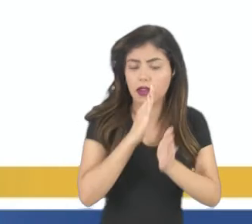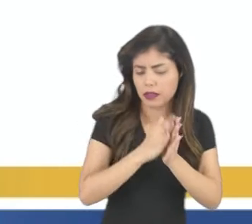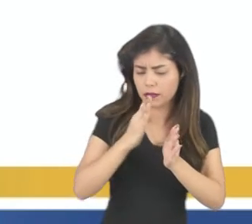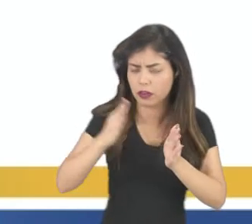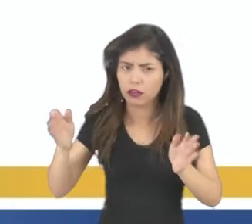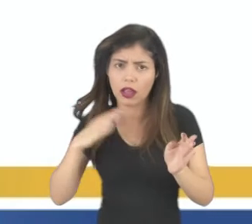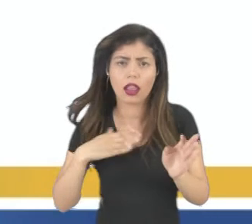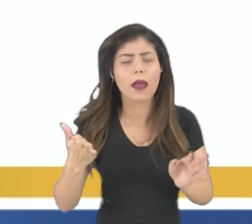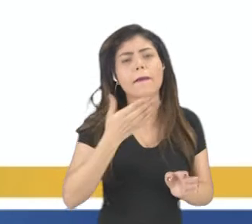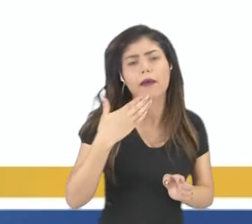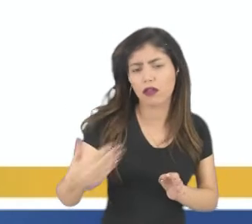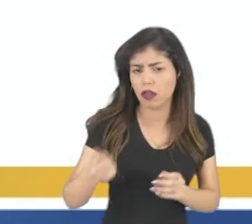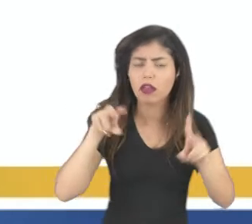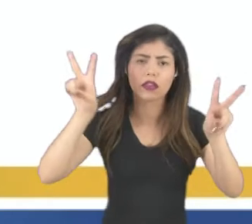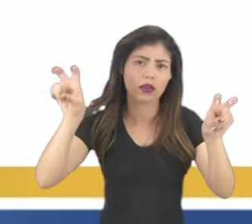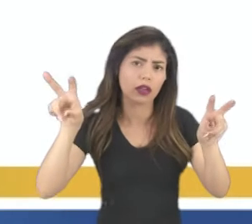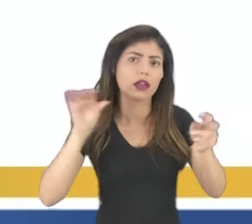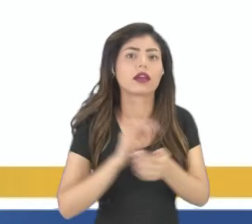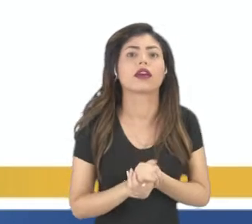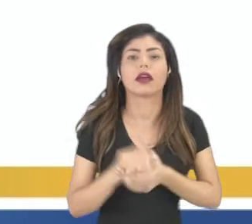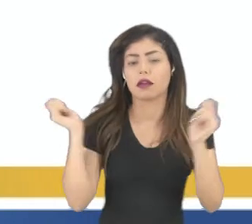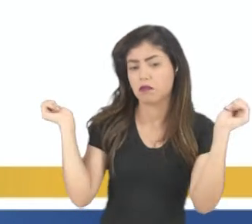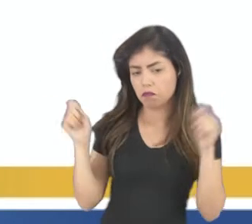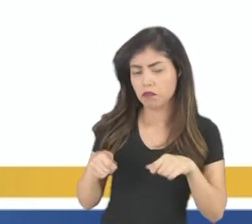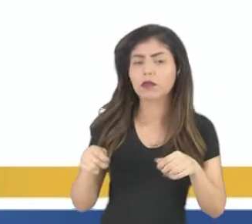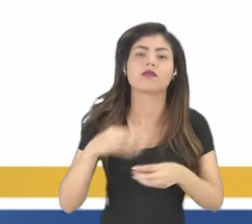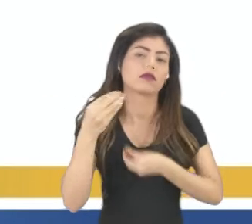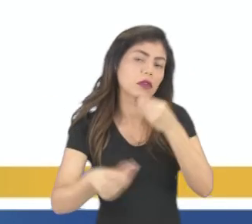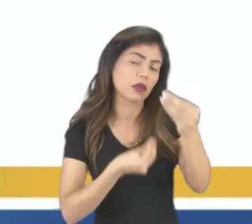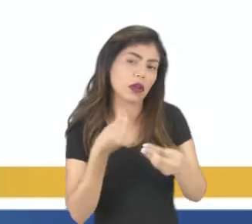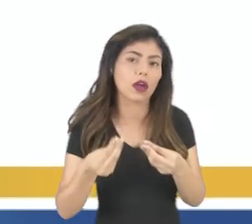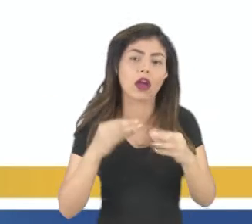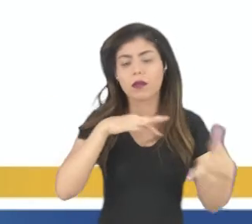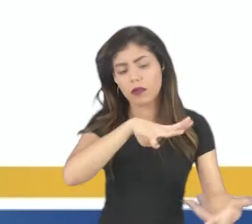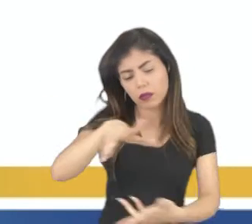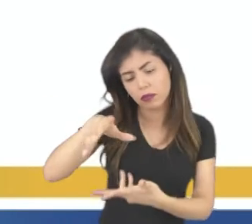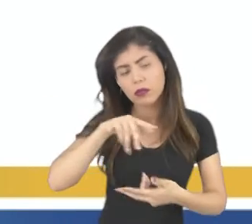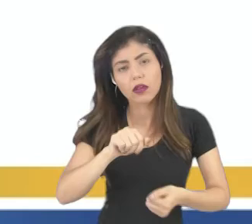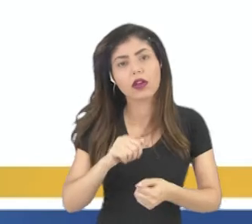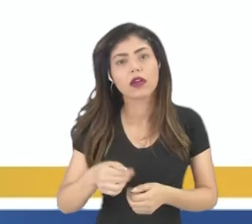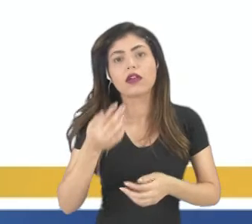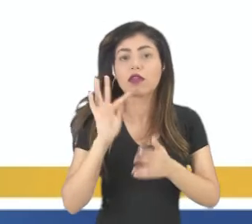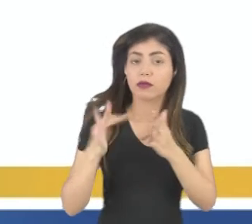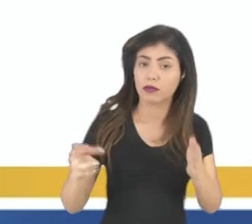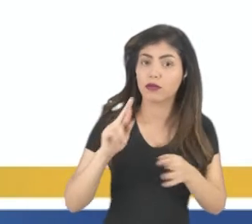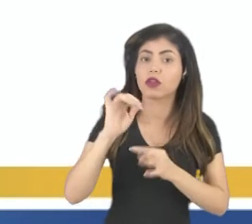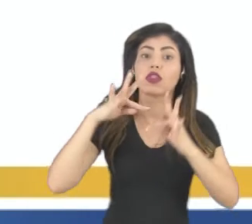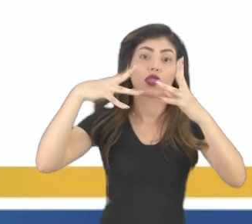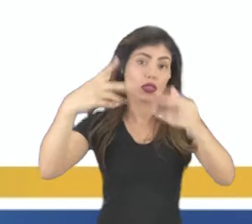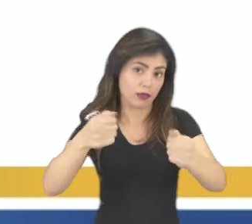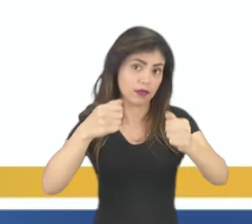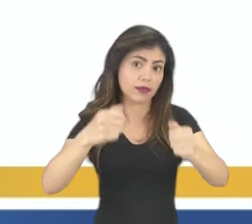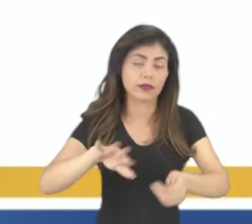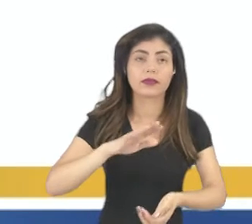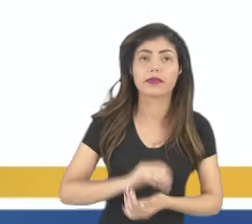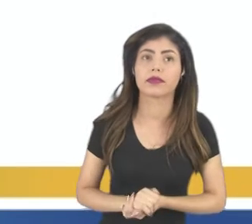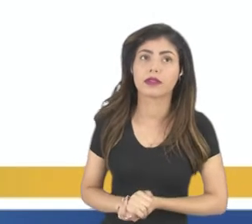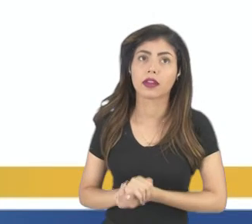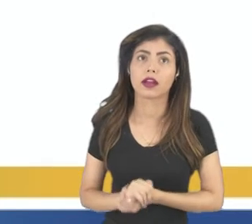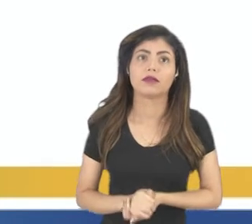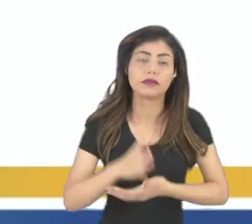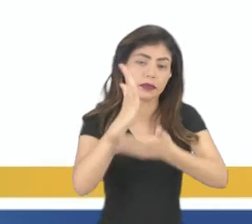partícula a melhor teoria disponível a respeito de como o universo funciona em todos os seus aspectos o modelo